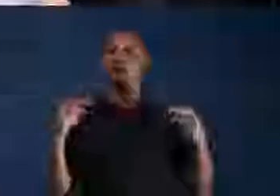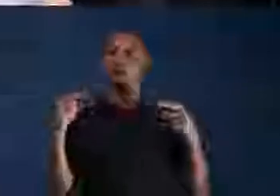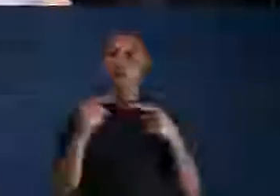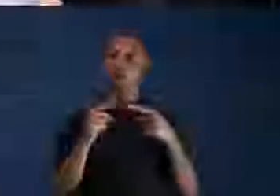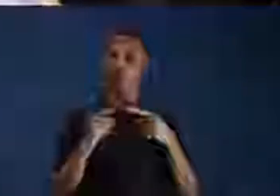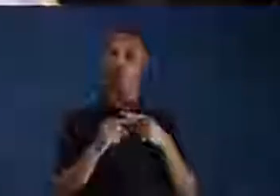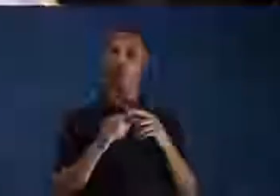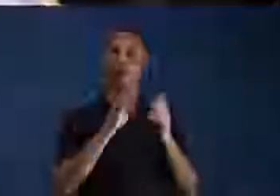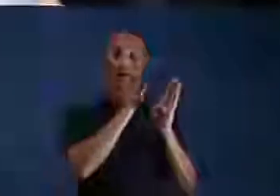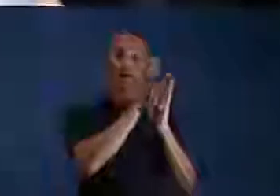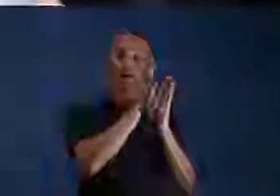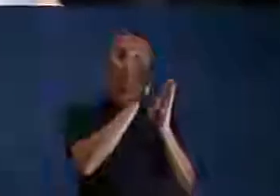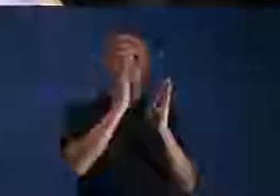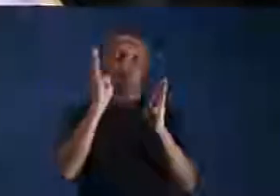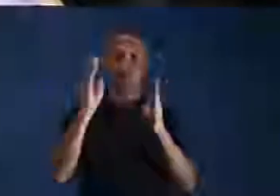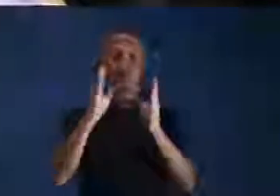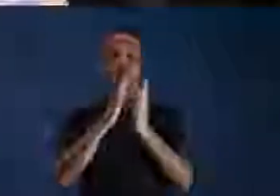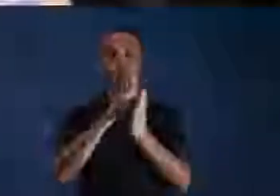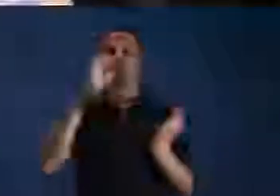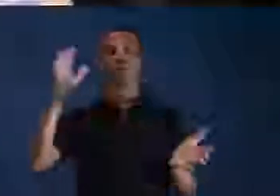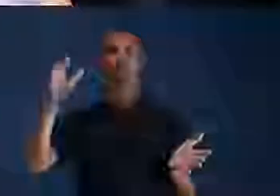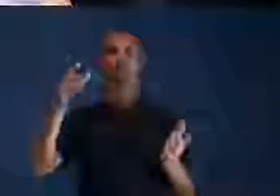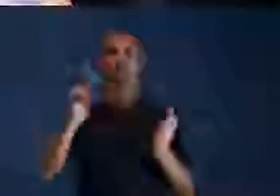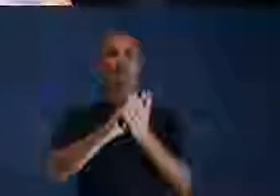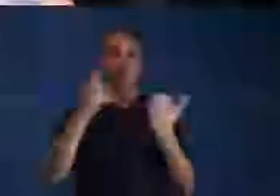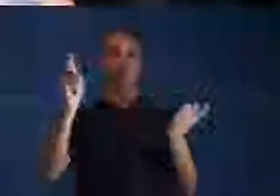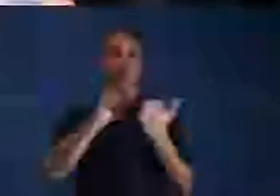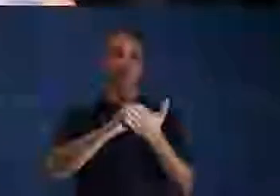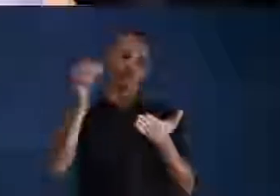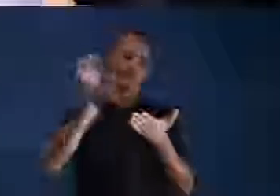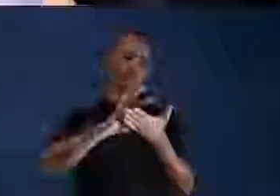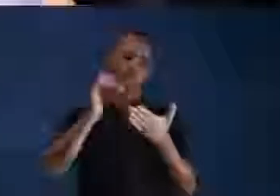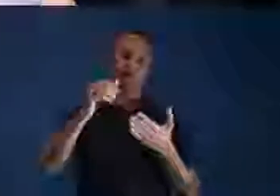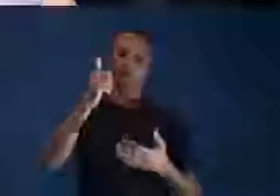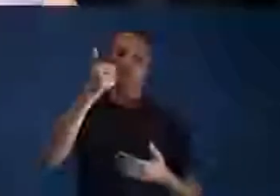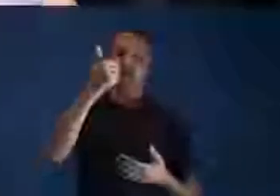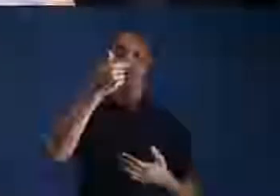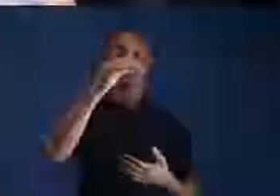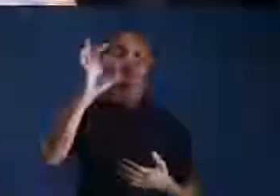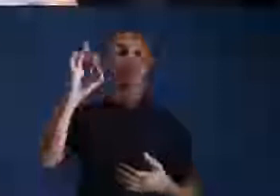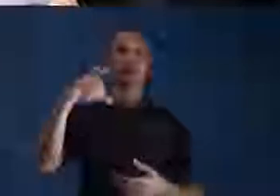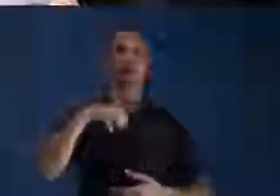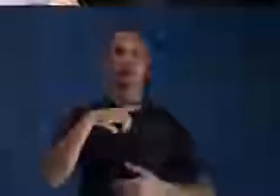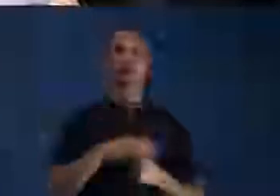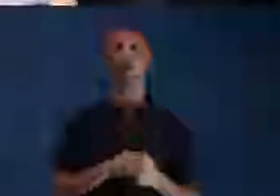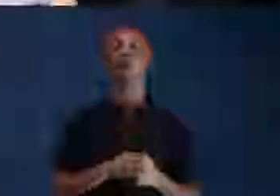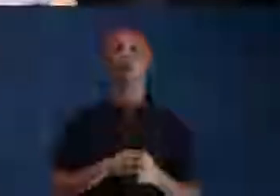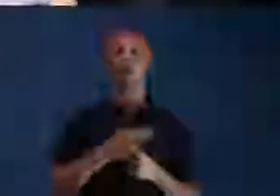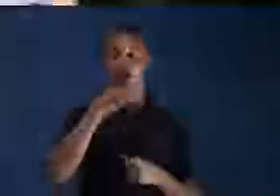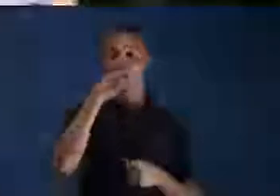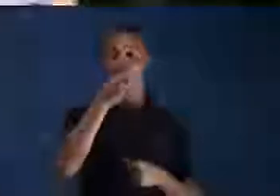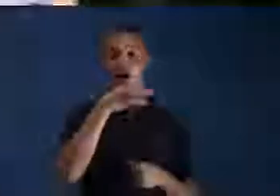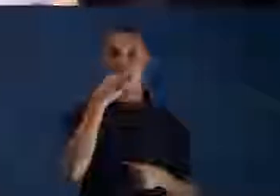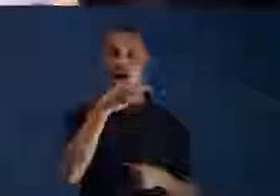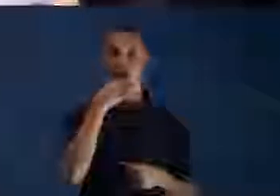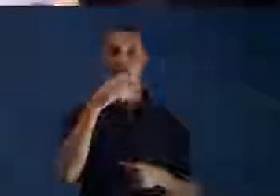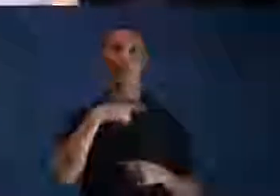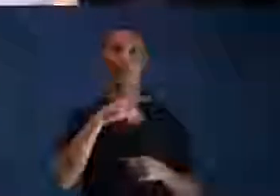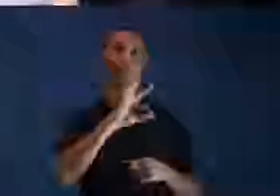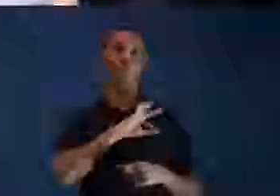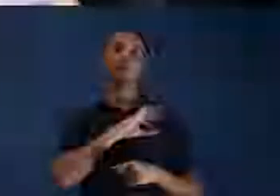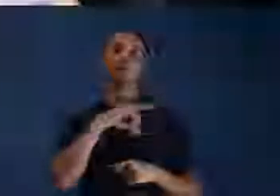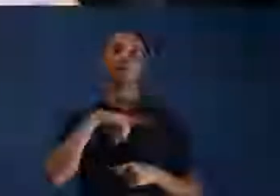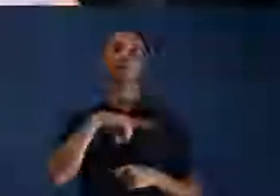enciclopédia mesmo, não é? E ele próprio é um autor de narrativas policiais. Então, é muito interessante o Paulo de Medeiros